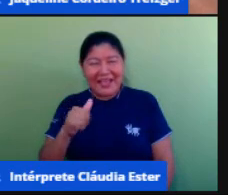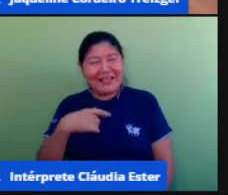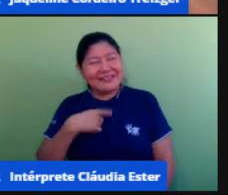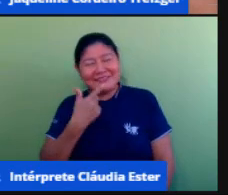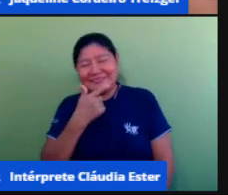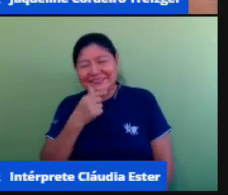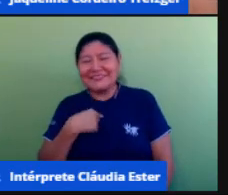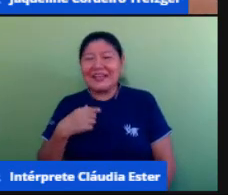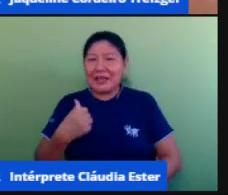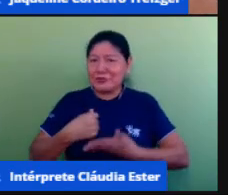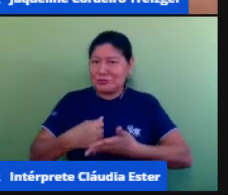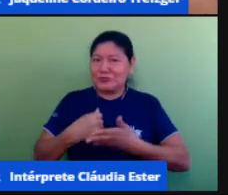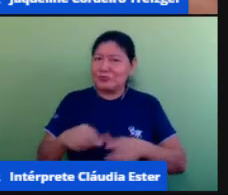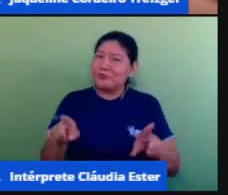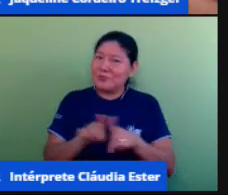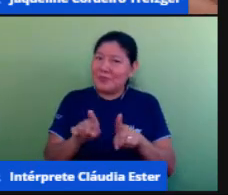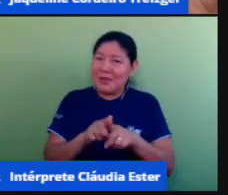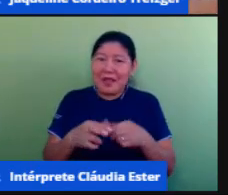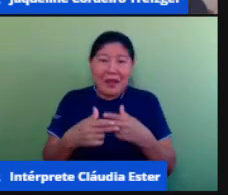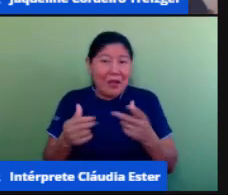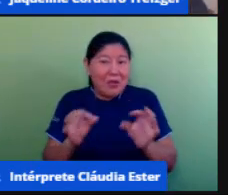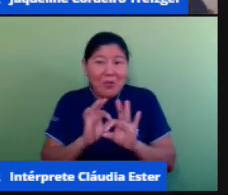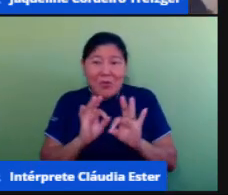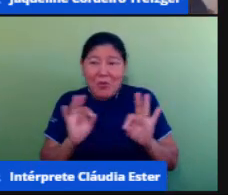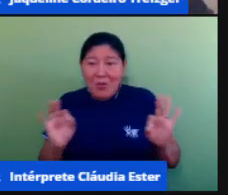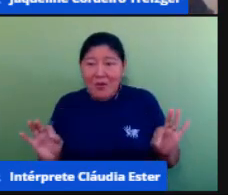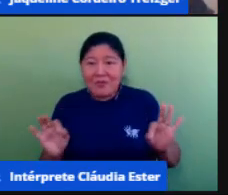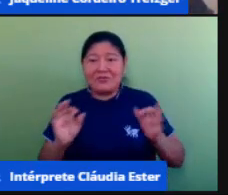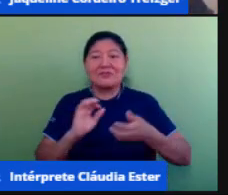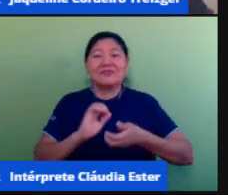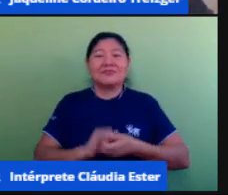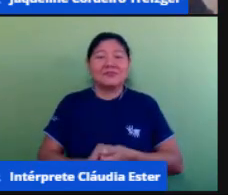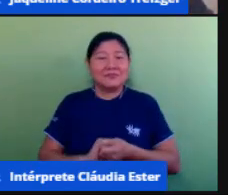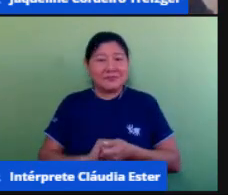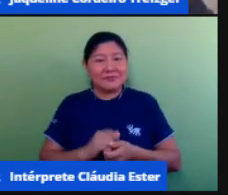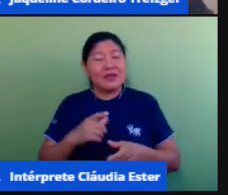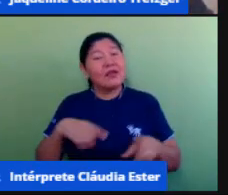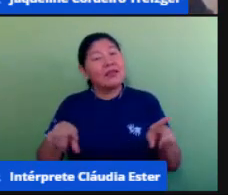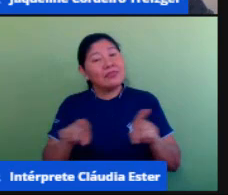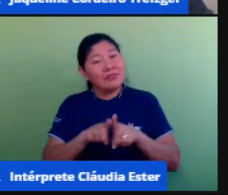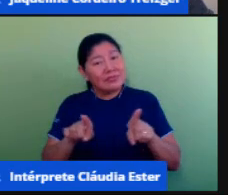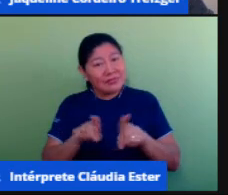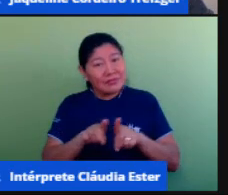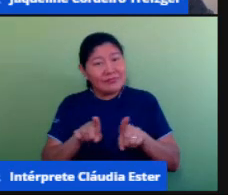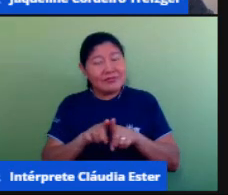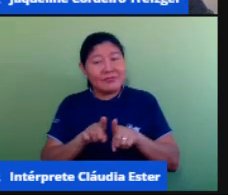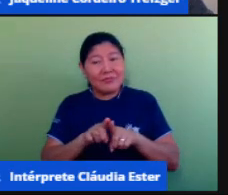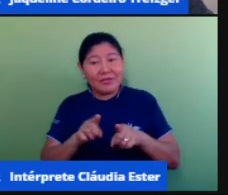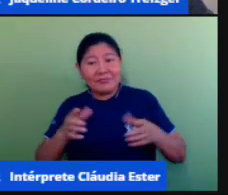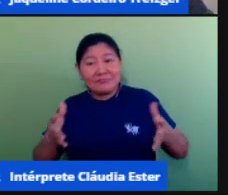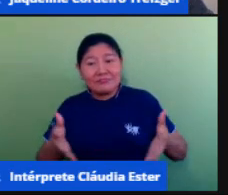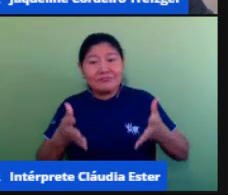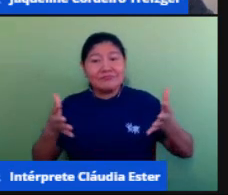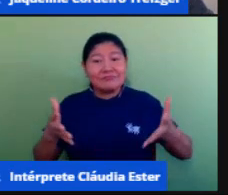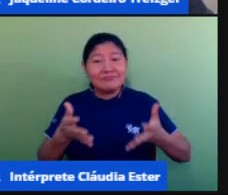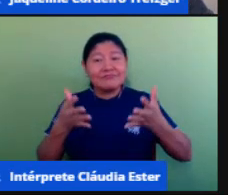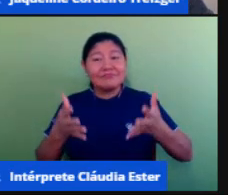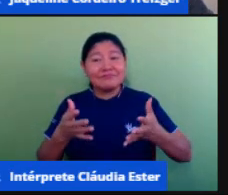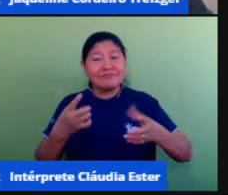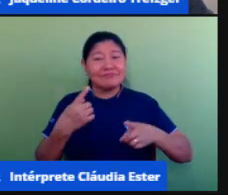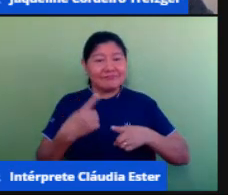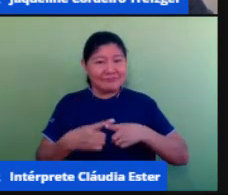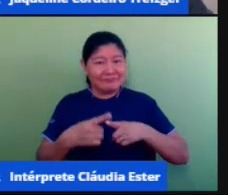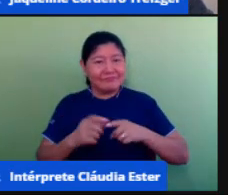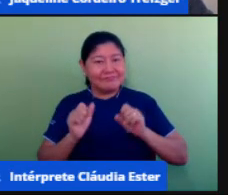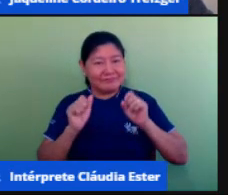muito lindo, viu? E agora, mais esse convite. Nós também nos reinventamos, viu, Simone? Nós também nos reinventamos. E